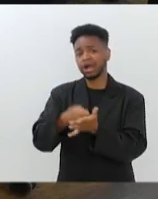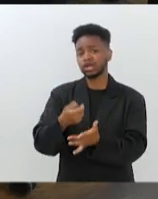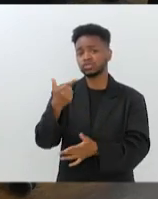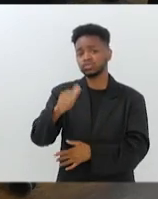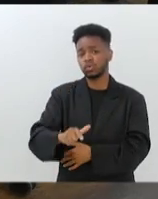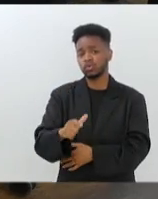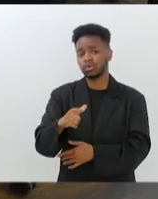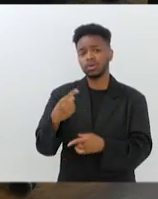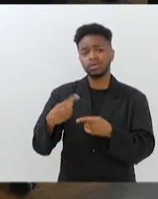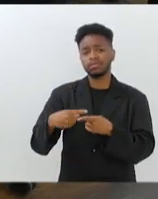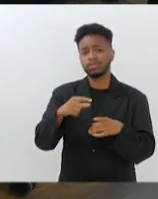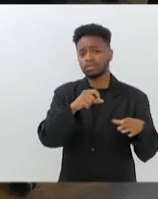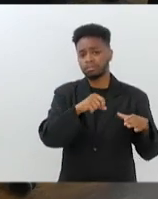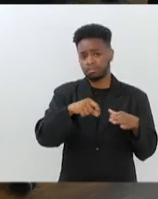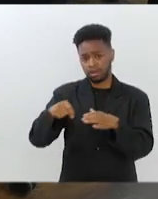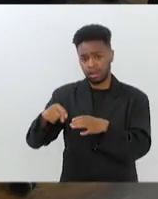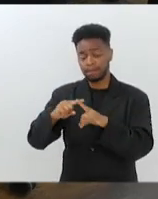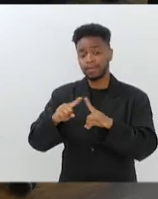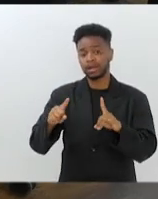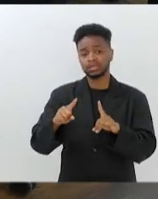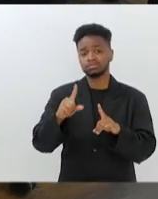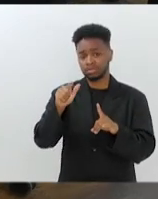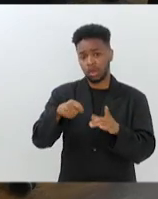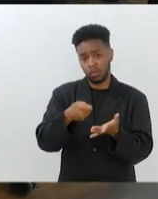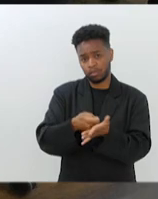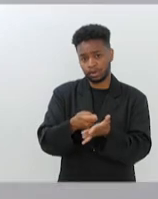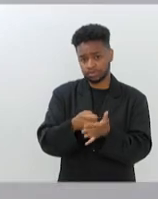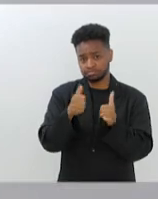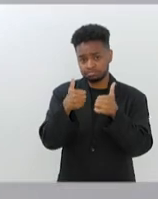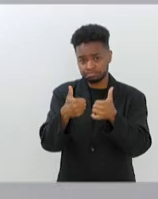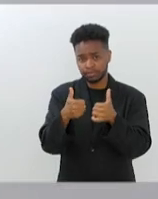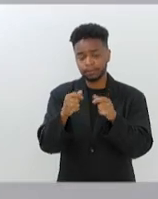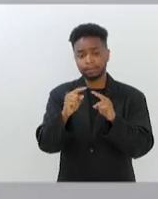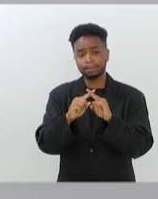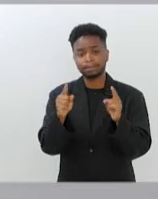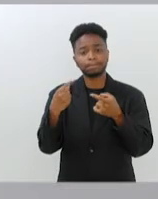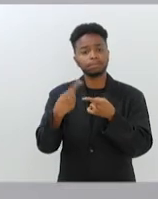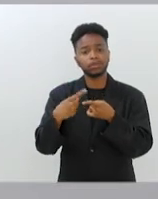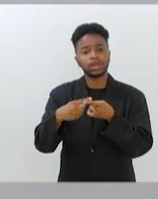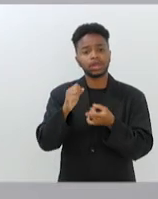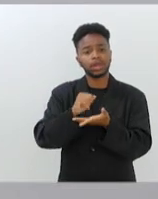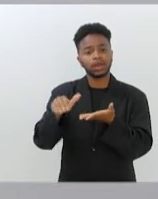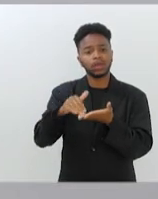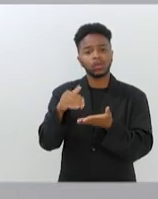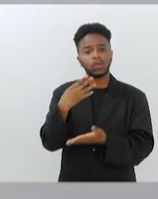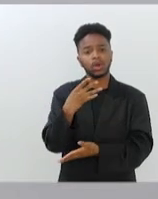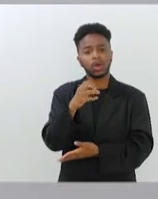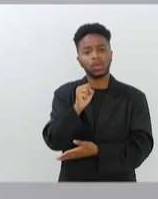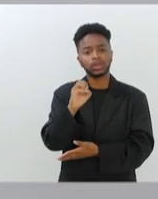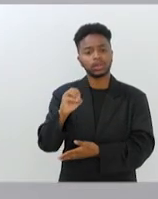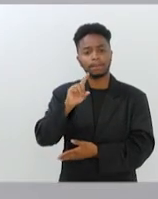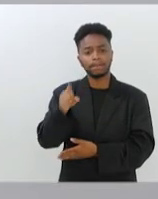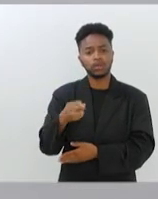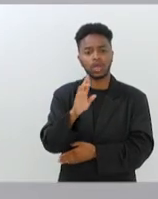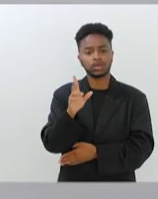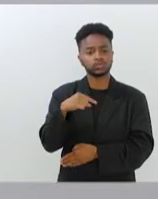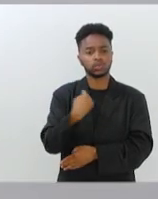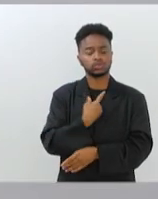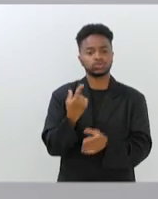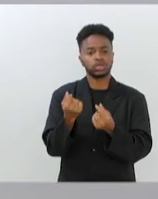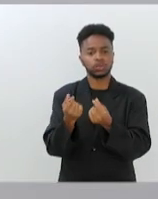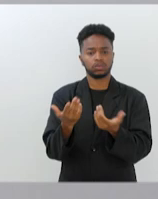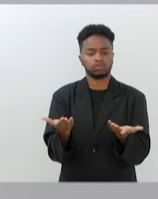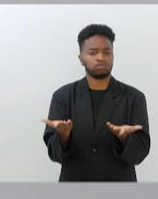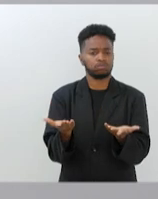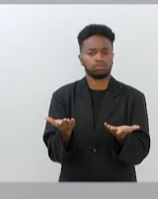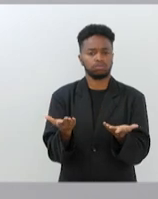replantio que é uma obrigação da cedai que é uma boa prática por que tem tem que gastar R 480.000 do do nosso dinheiro